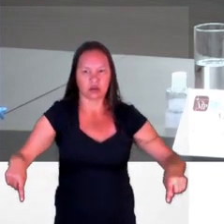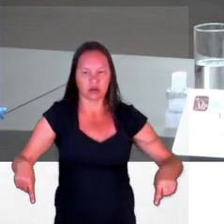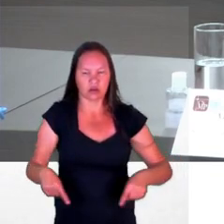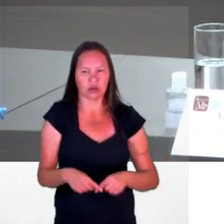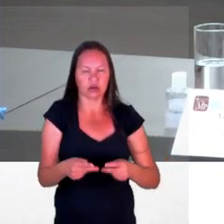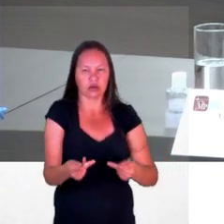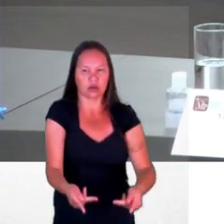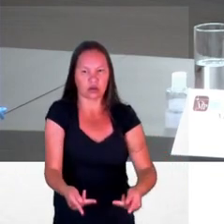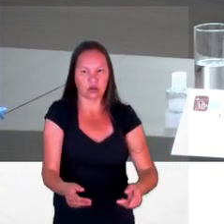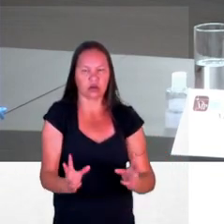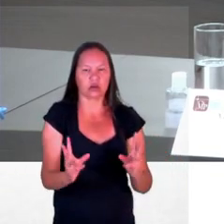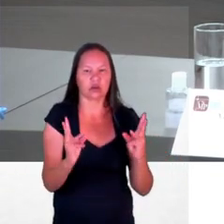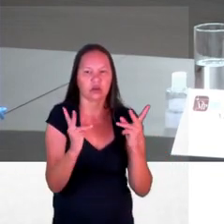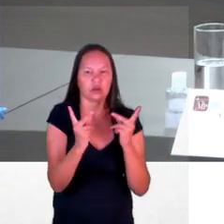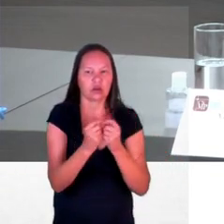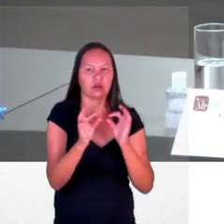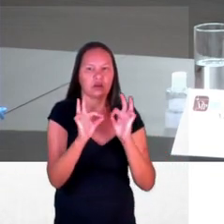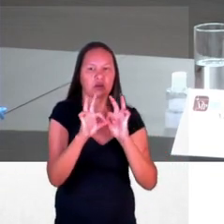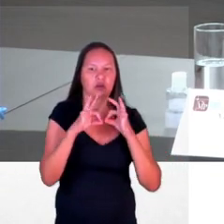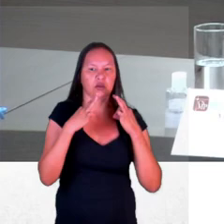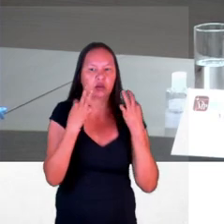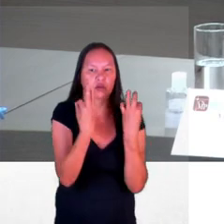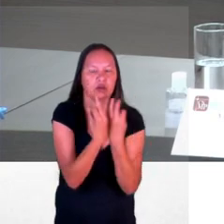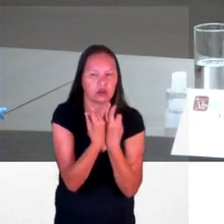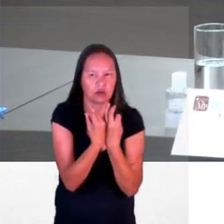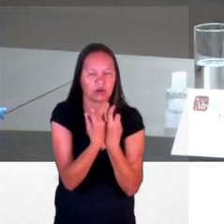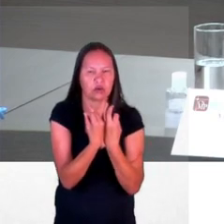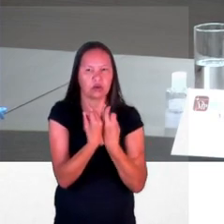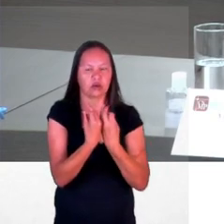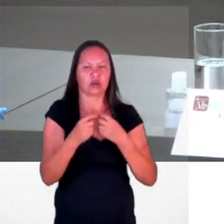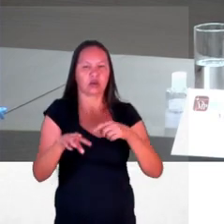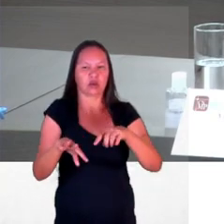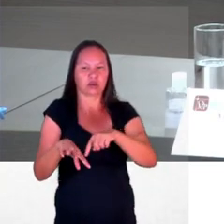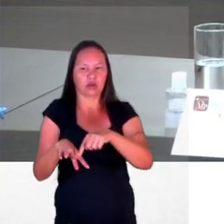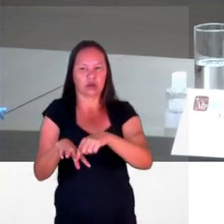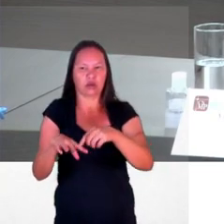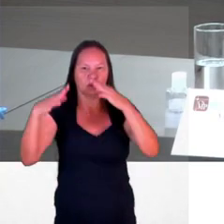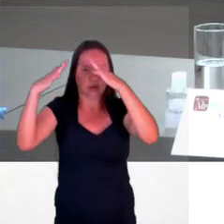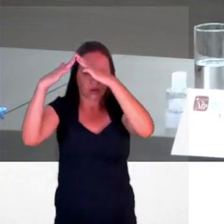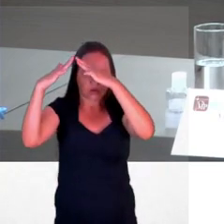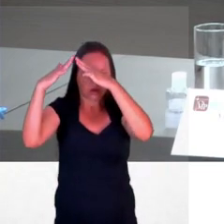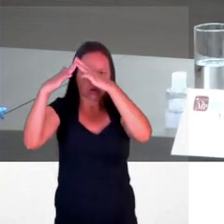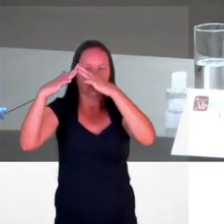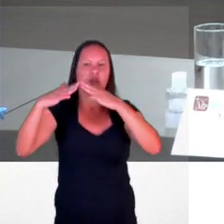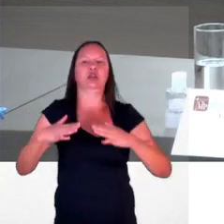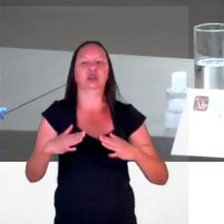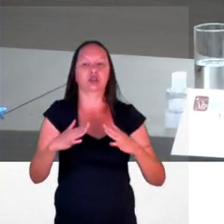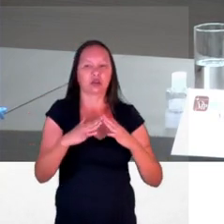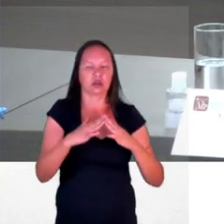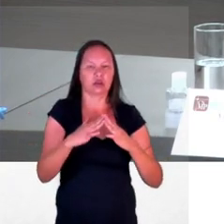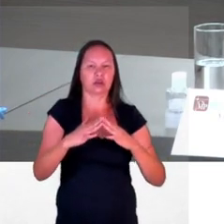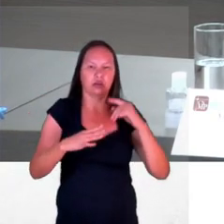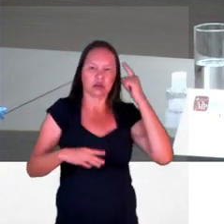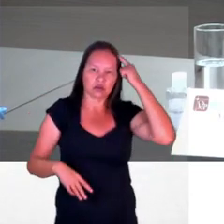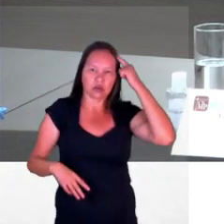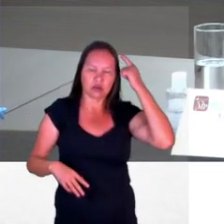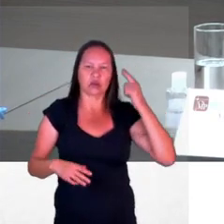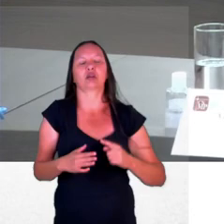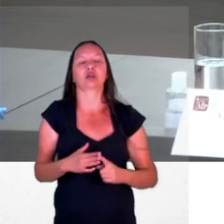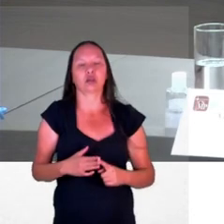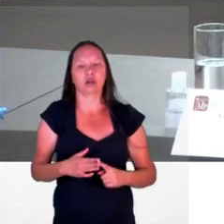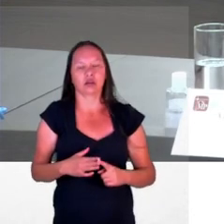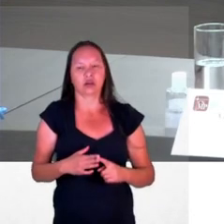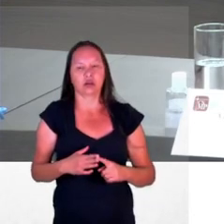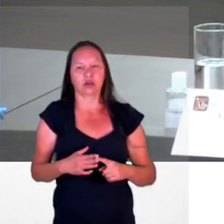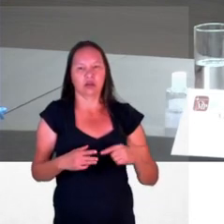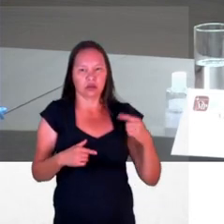reúne uma família com chão so seus pés e um teto seguro sobre suas cabeças Essa é